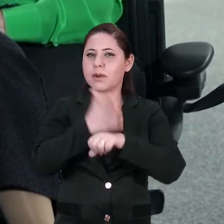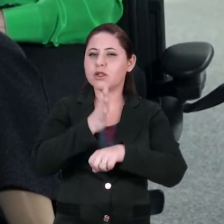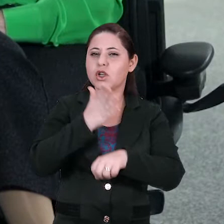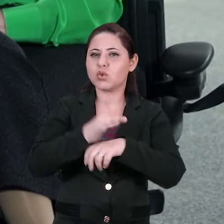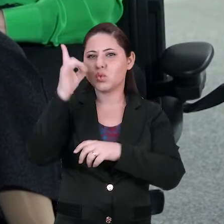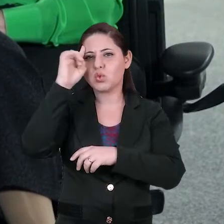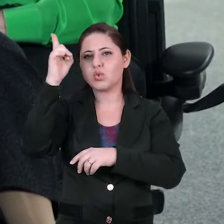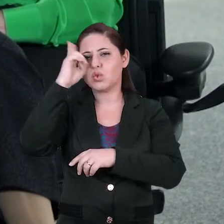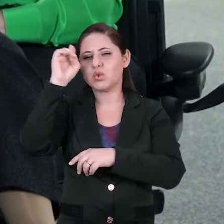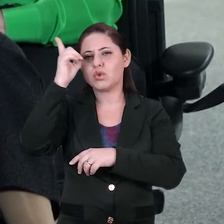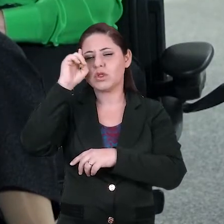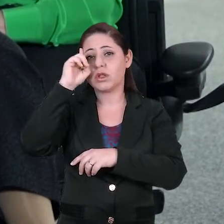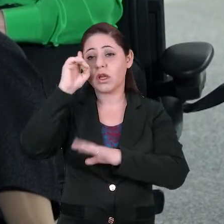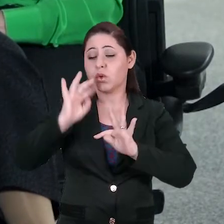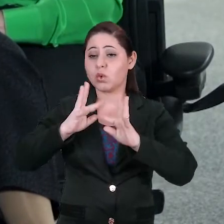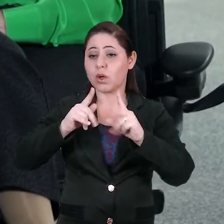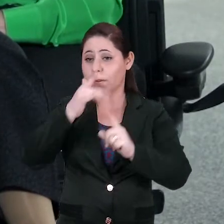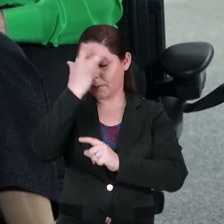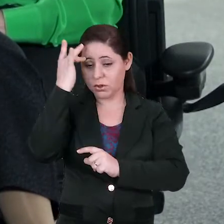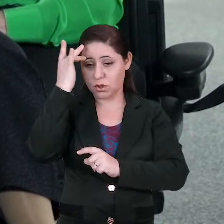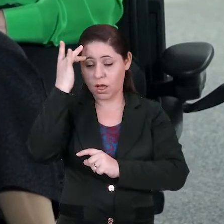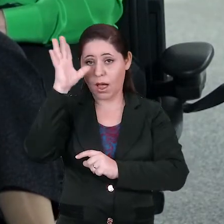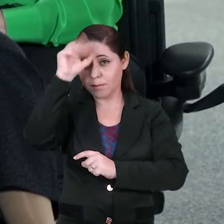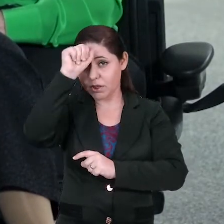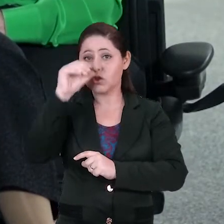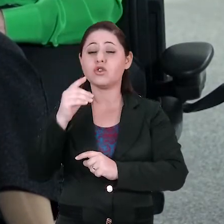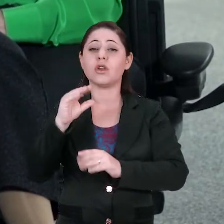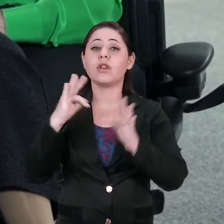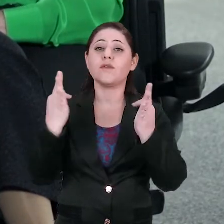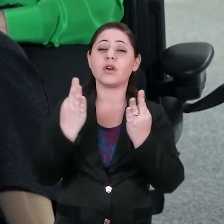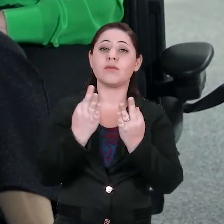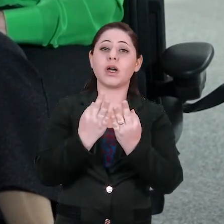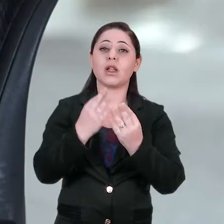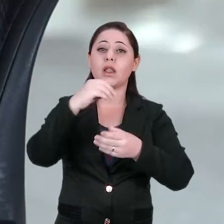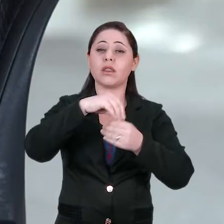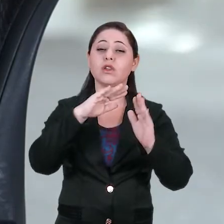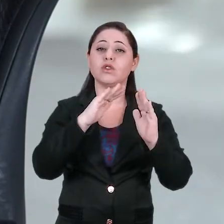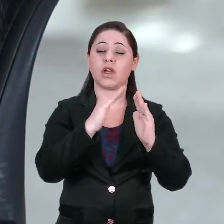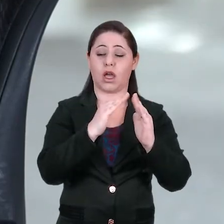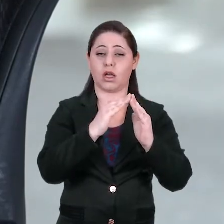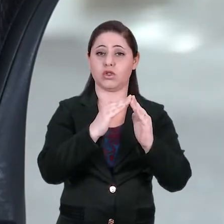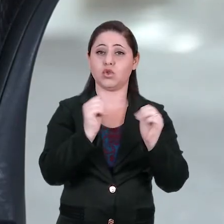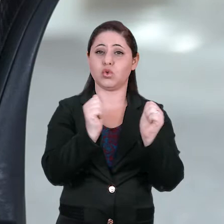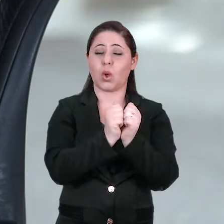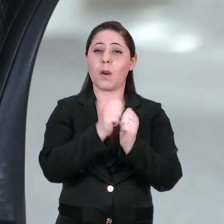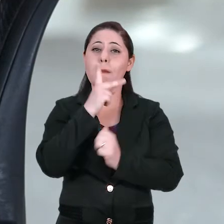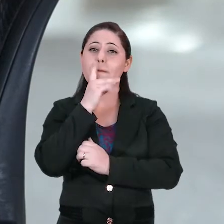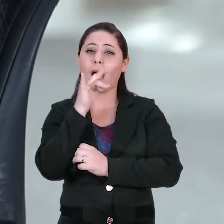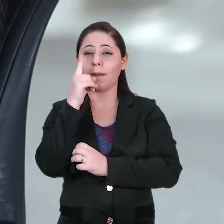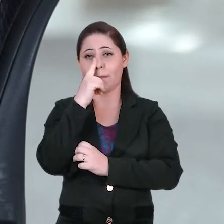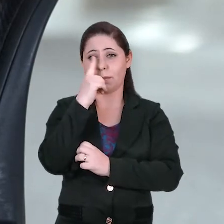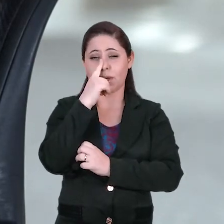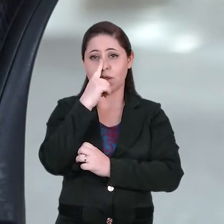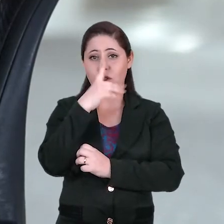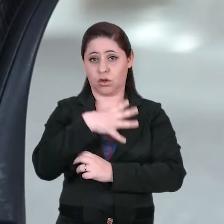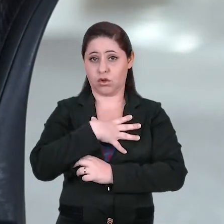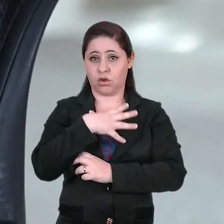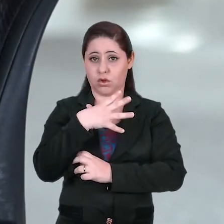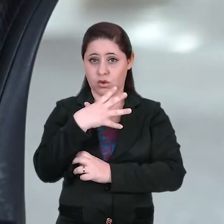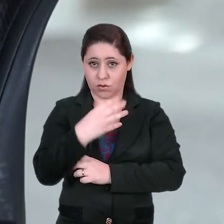todo mundo, e isso se aprende na família, se aprende em casa, se aprende com o pai e com a mãe, que os